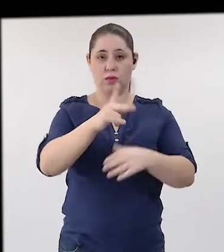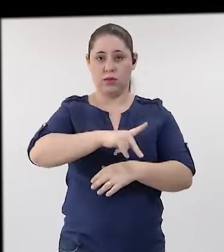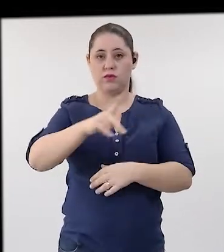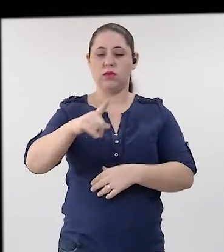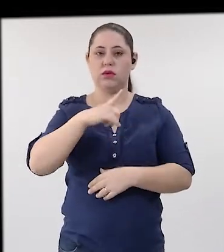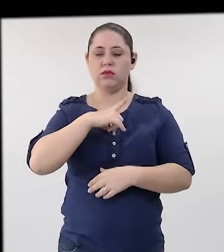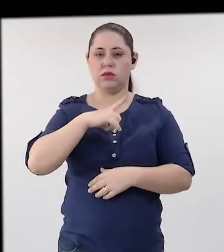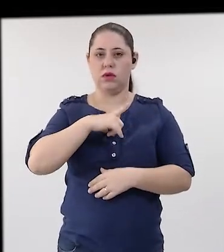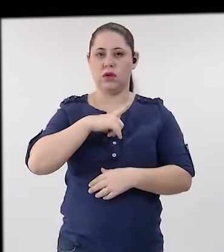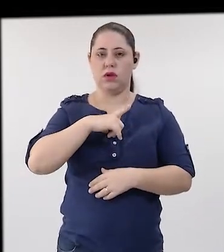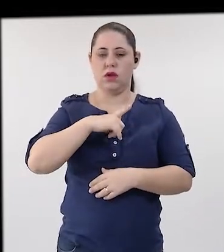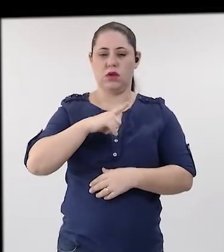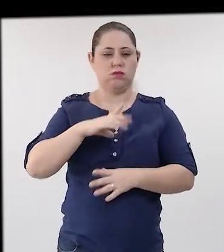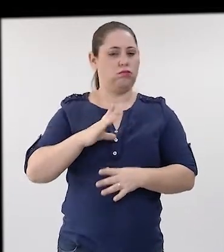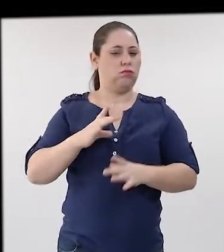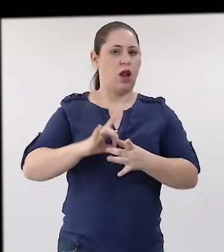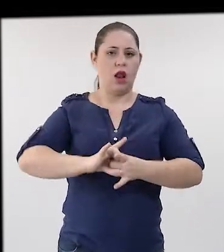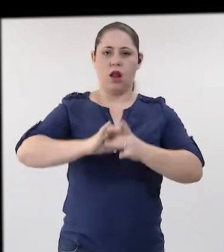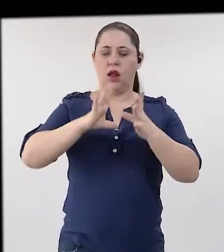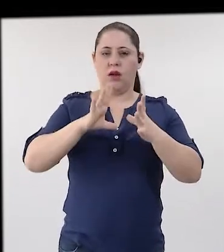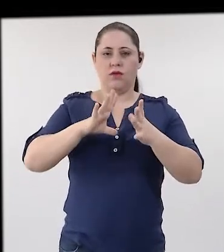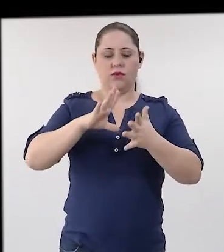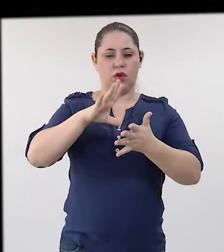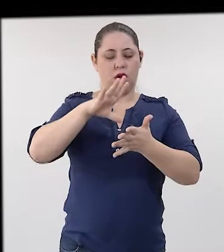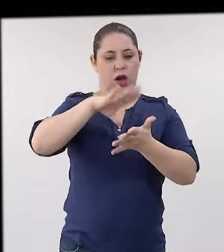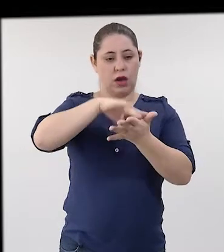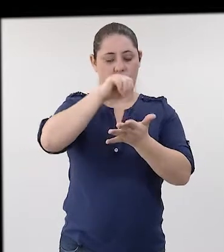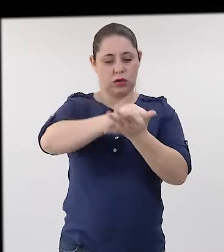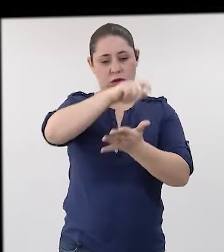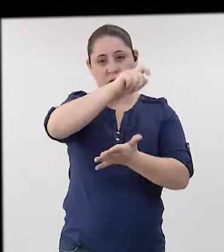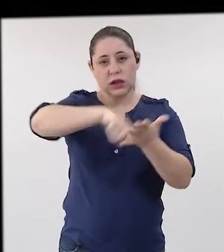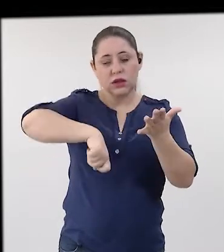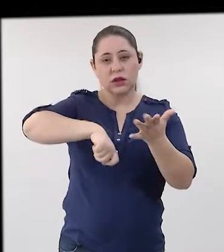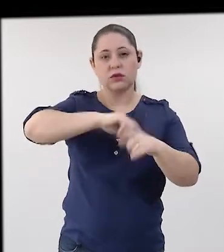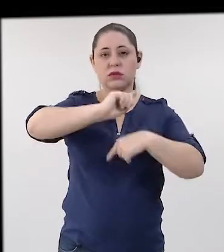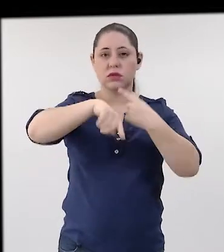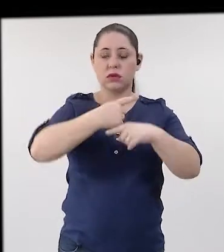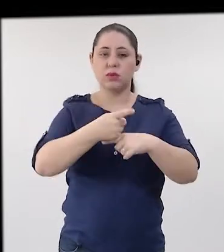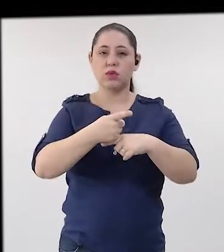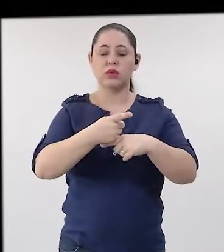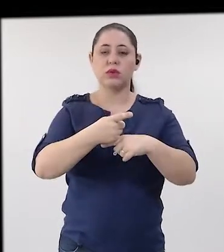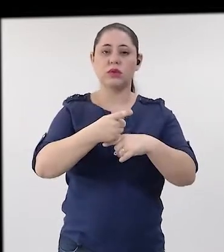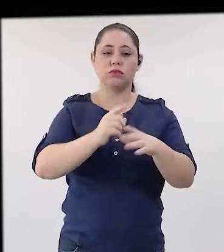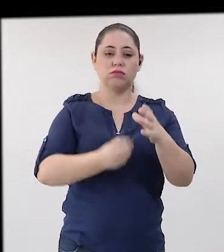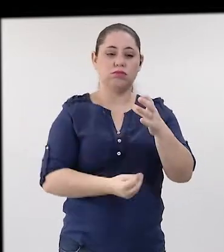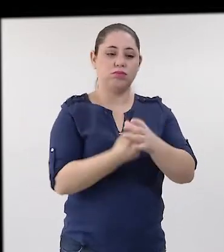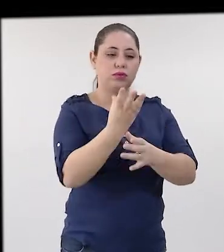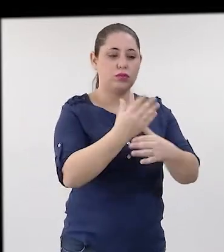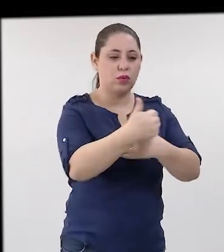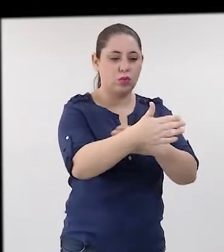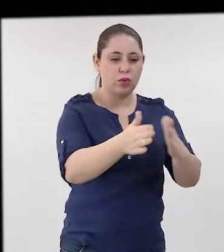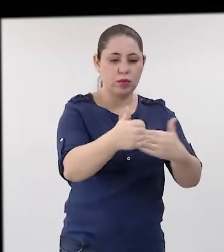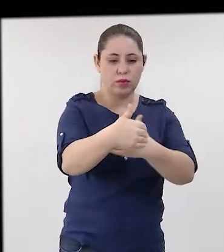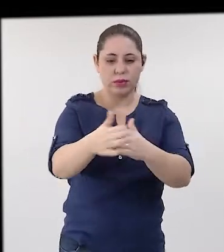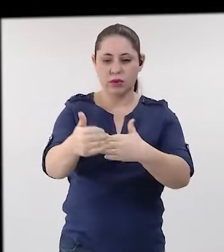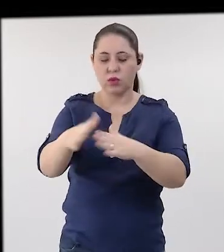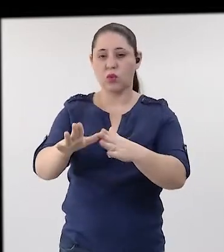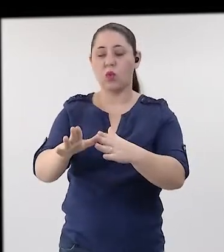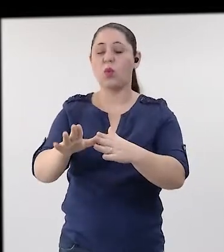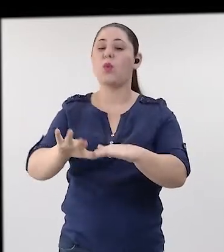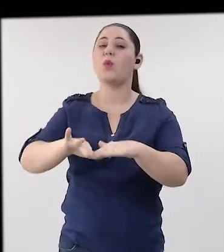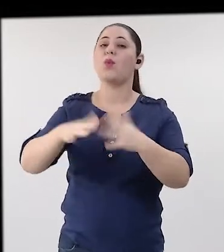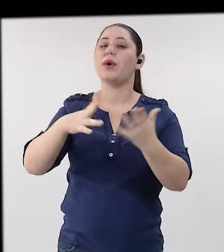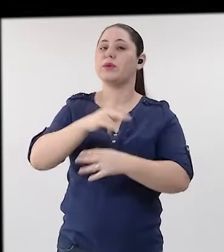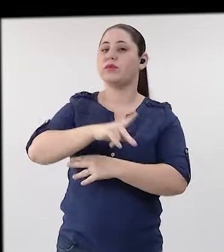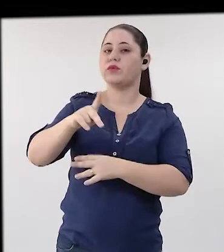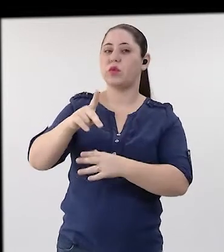turmas, então o professor ele tem autonomia de entrar dentro da aplicação, se cadastrar, e a partir disso então ele vai e cria suas turmas. Quando ele